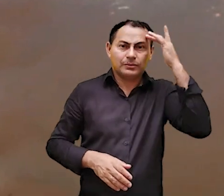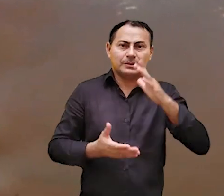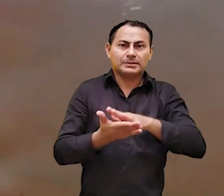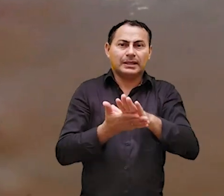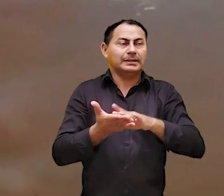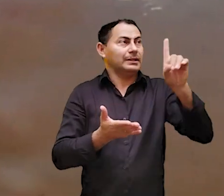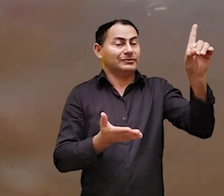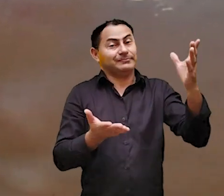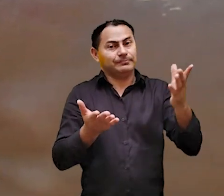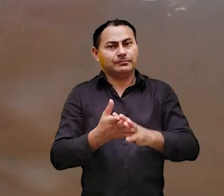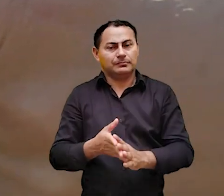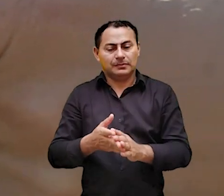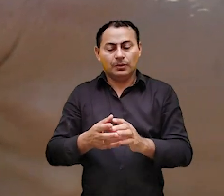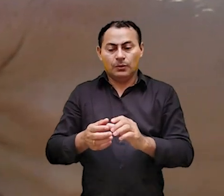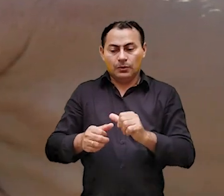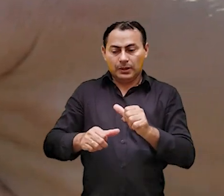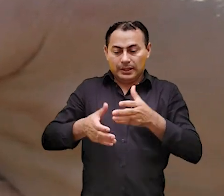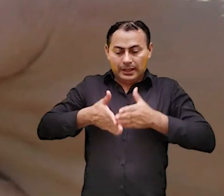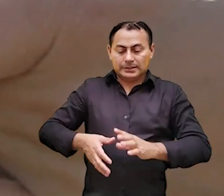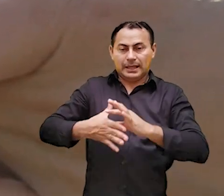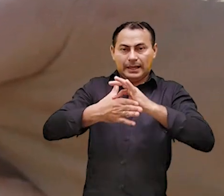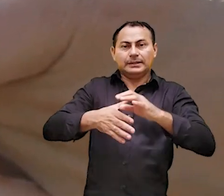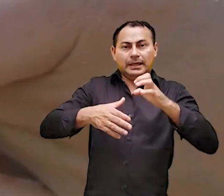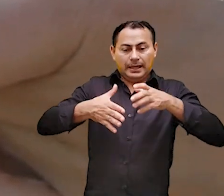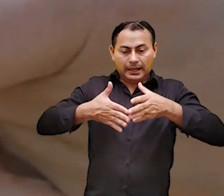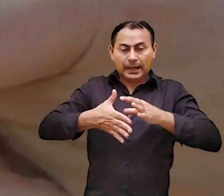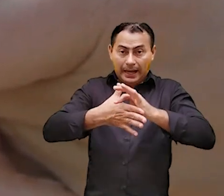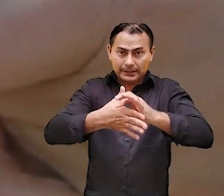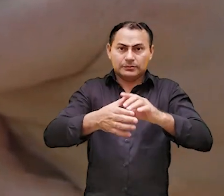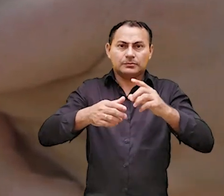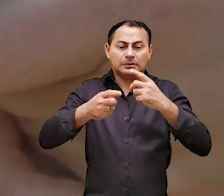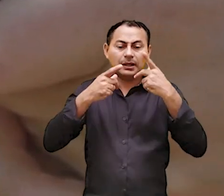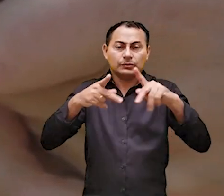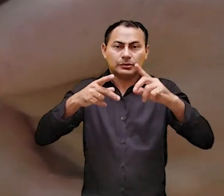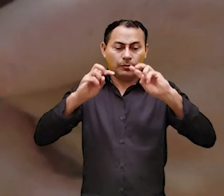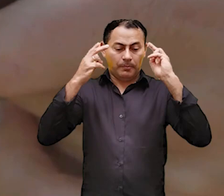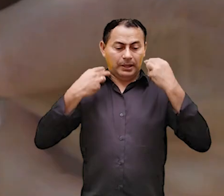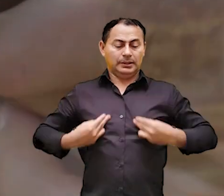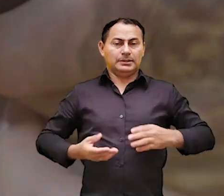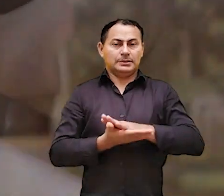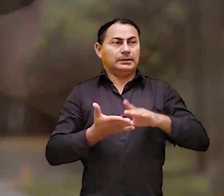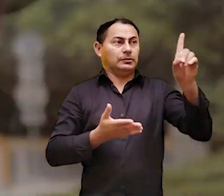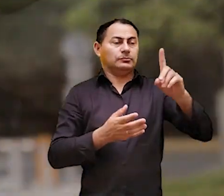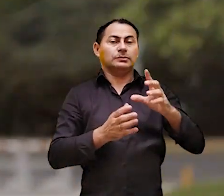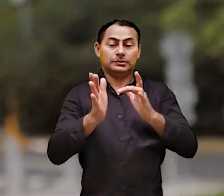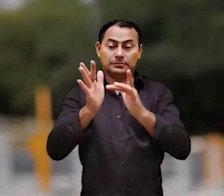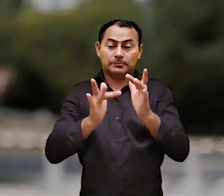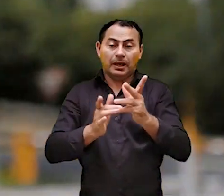uma boa pessoa sem Deus. O que nasce da carne é carne. Carne quer dizer natureza humana sem